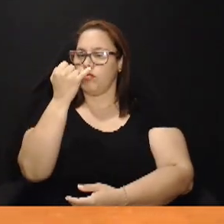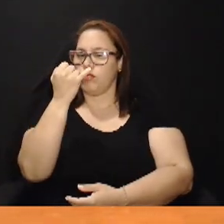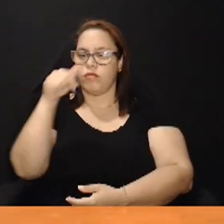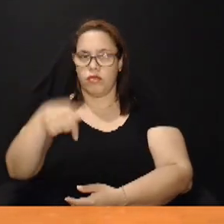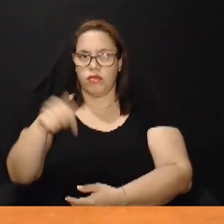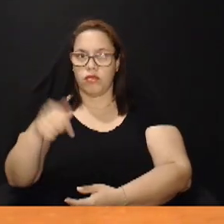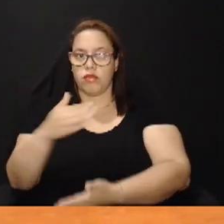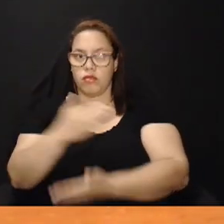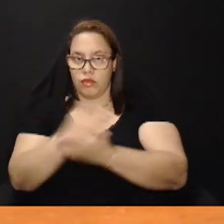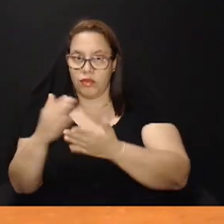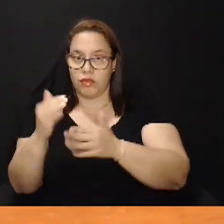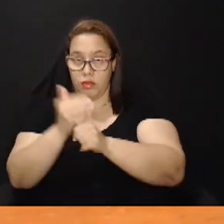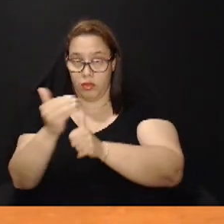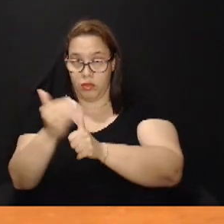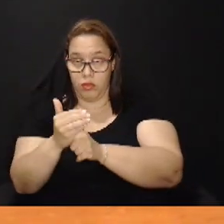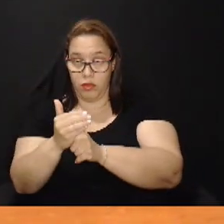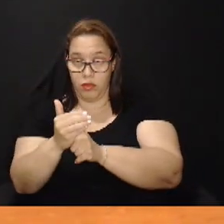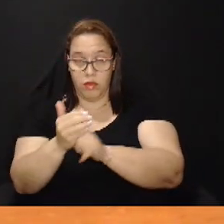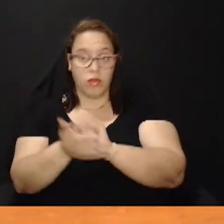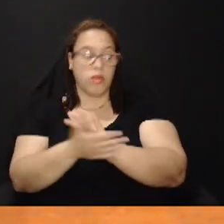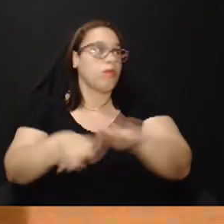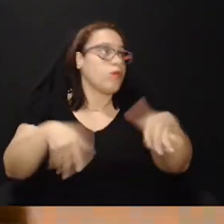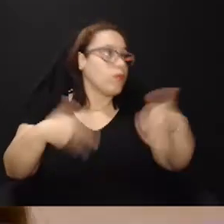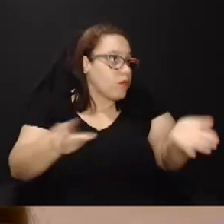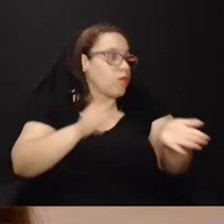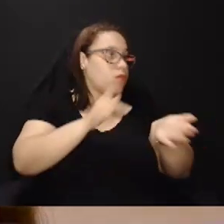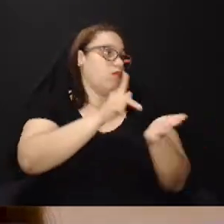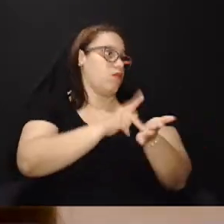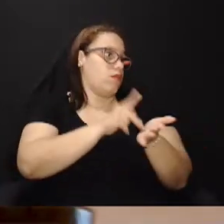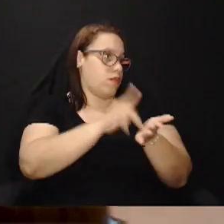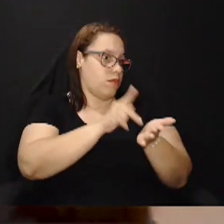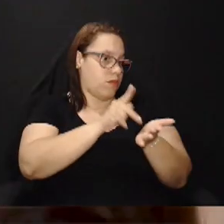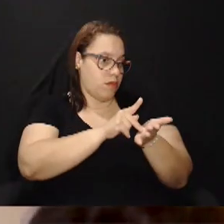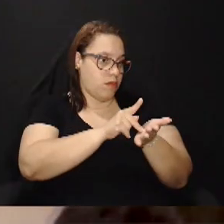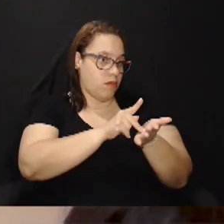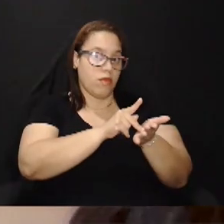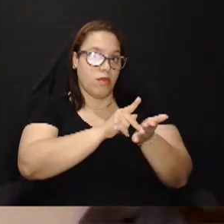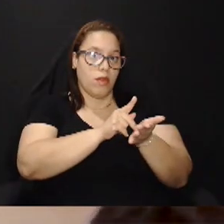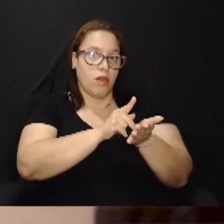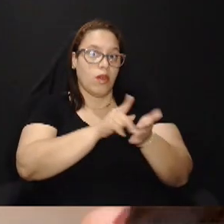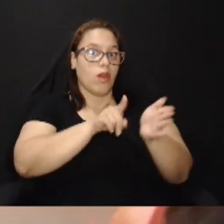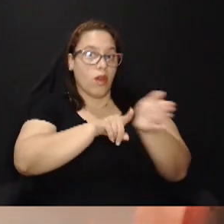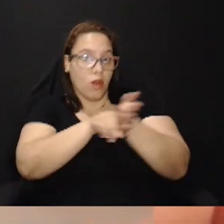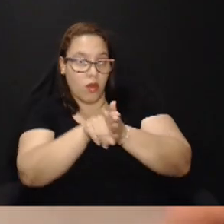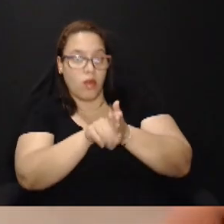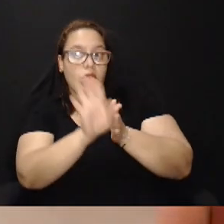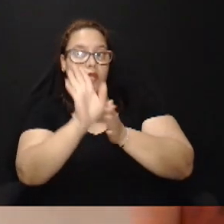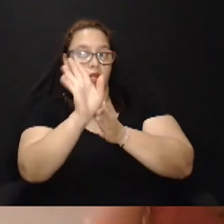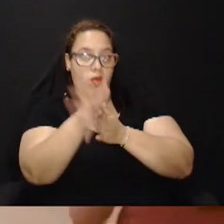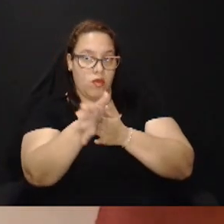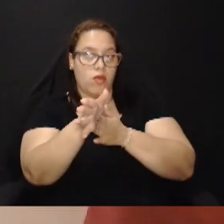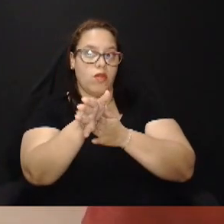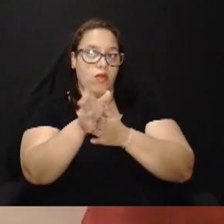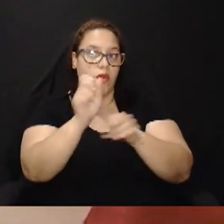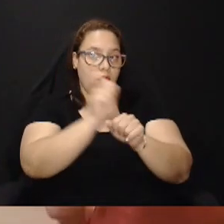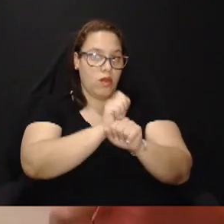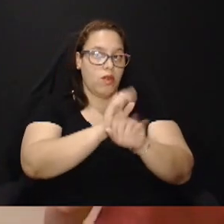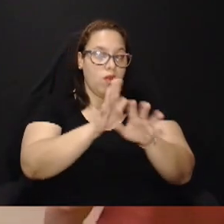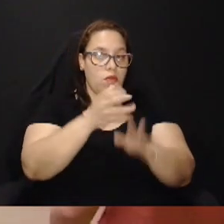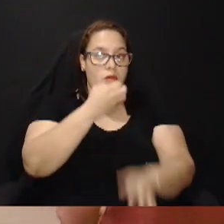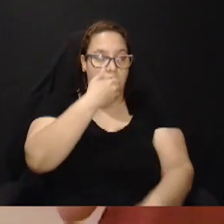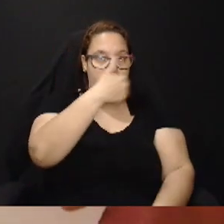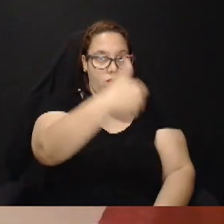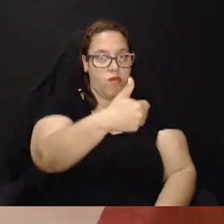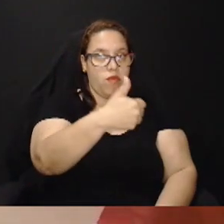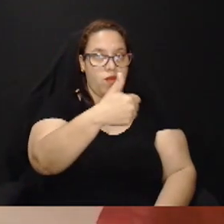mandato? Então, realmente, você na sua pergunta já é muito clássico, categórico em dizer uma comissão